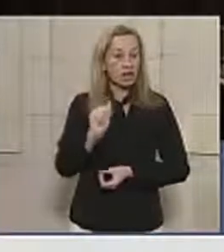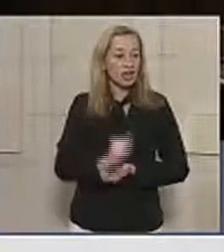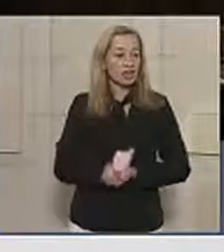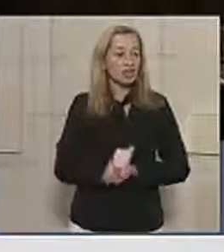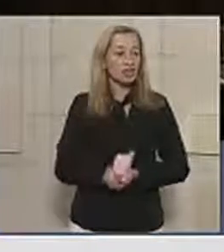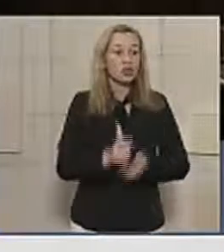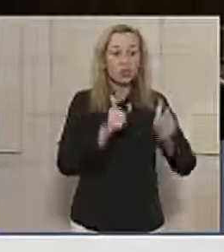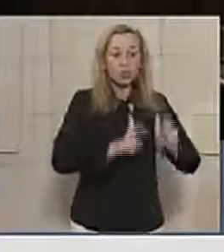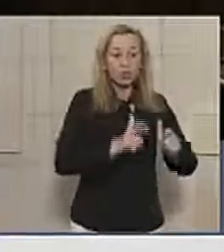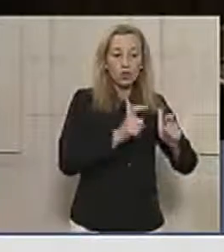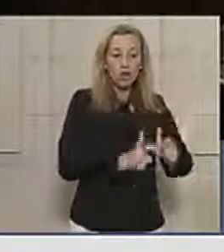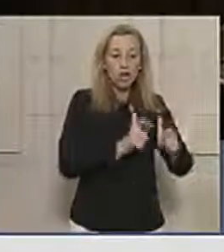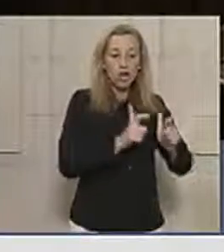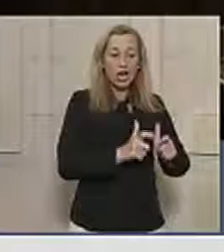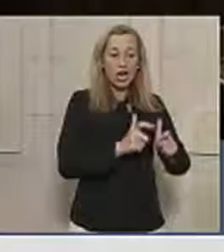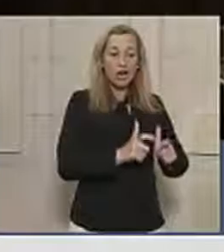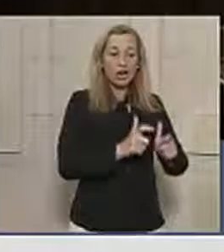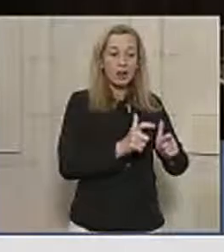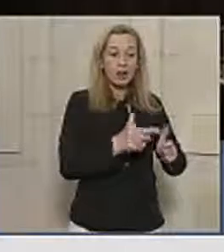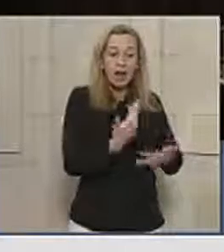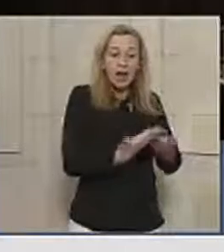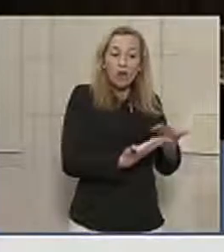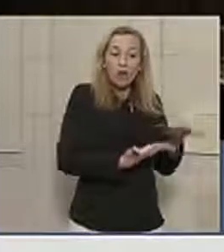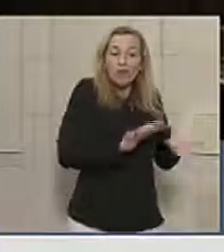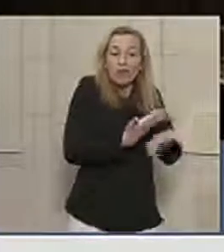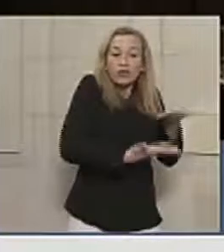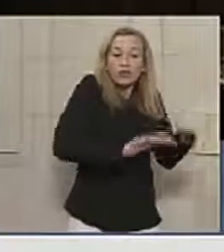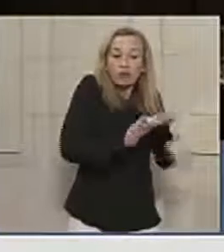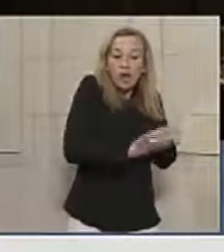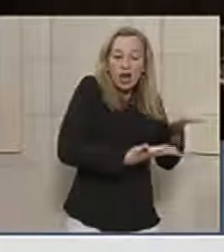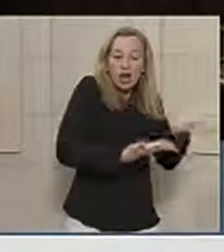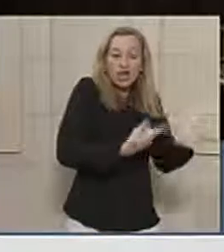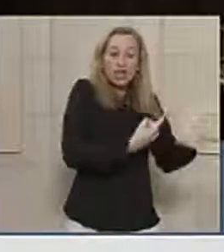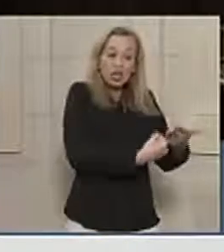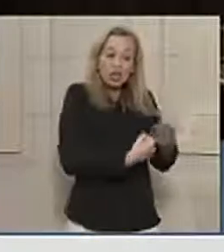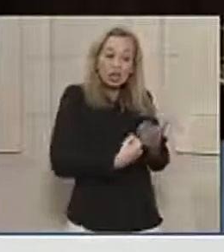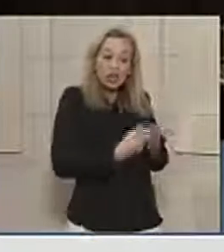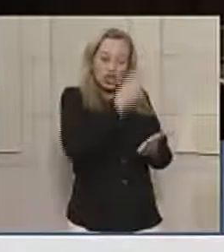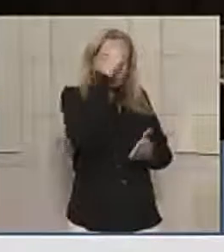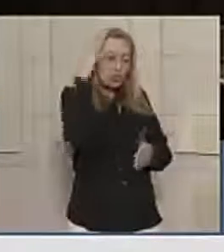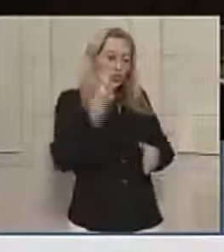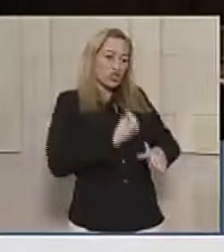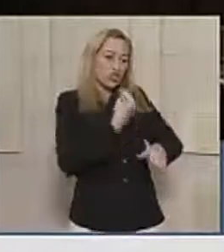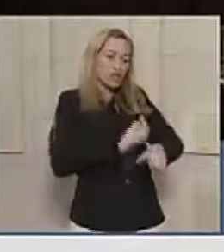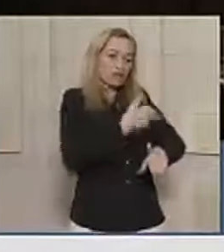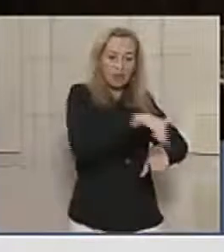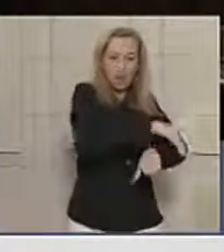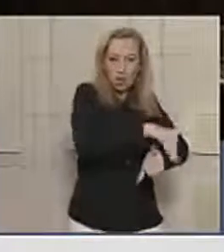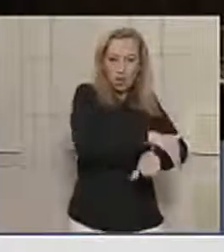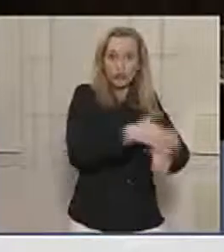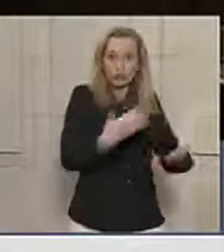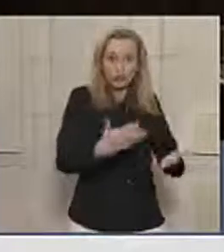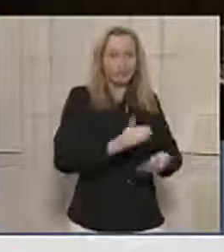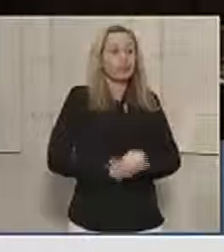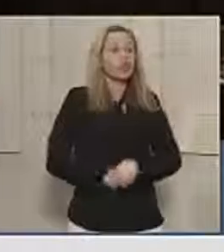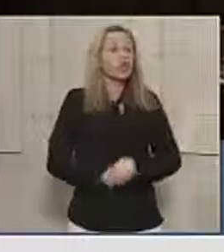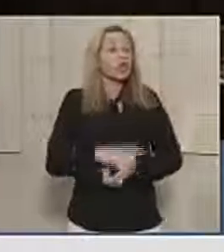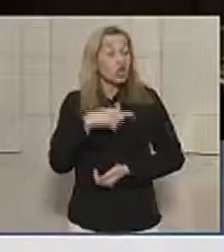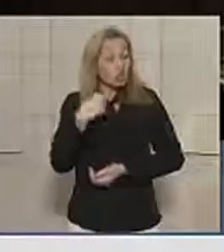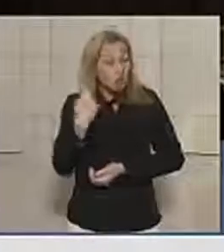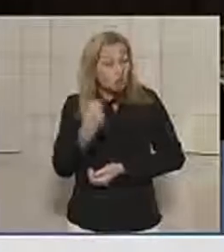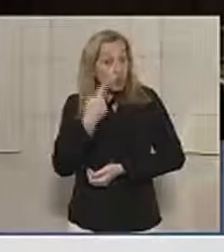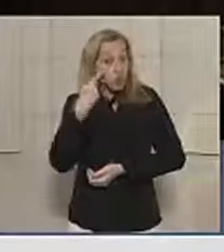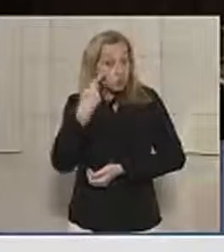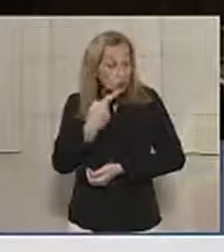de acolhimento, recuperação e reabilitação da população de rua. E nós